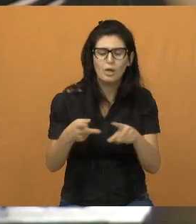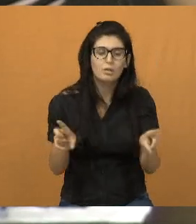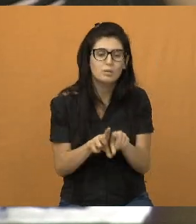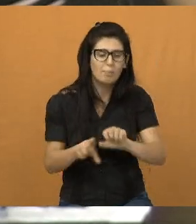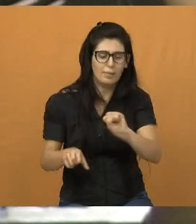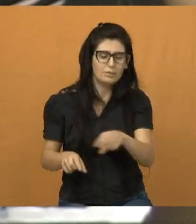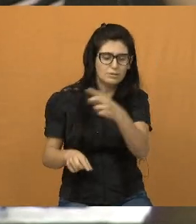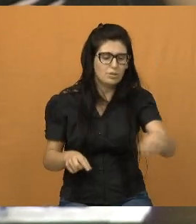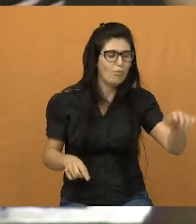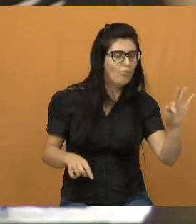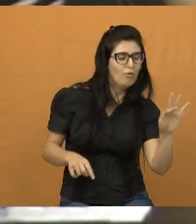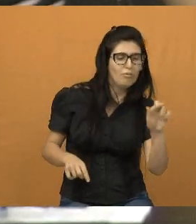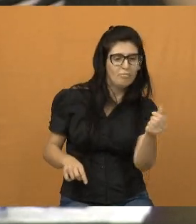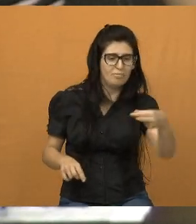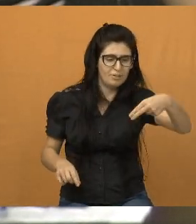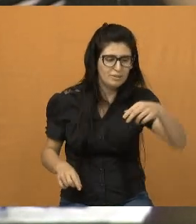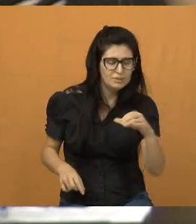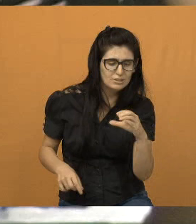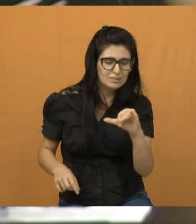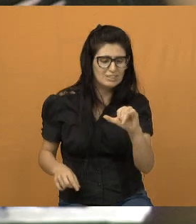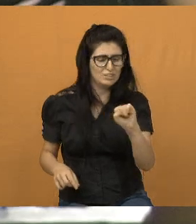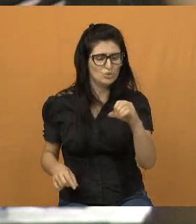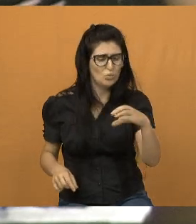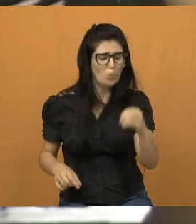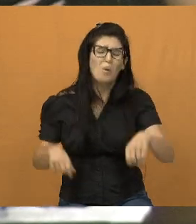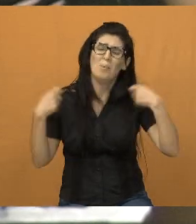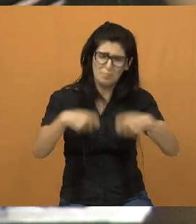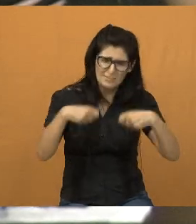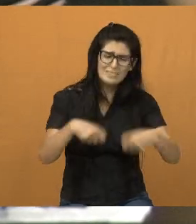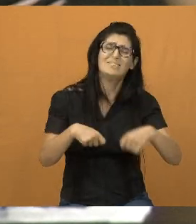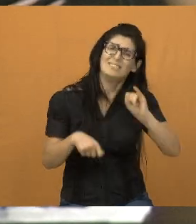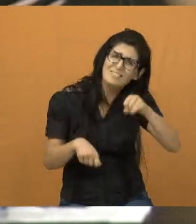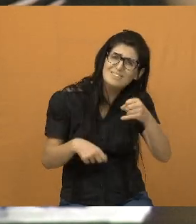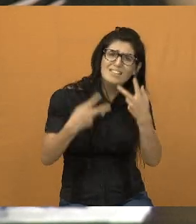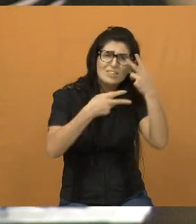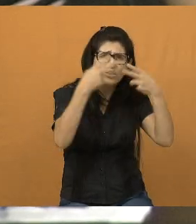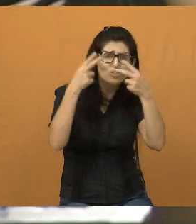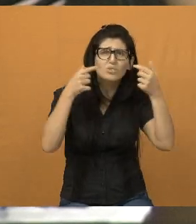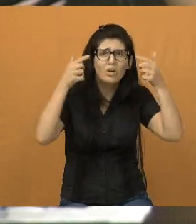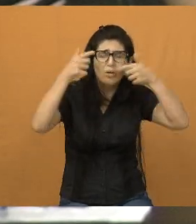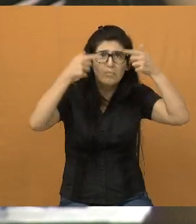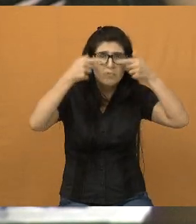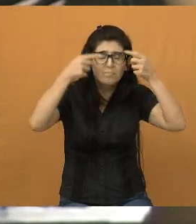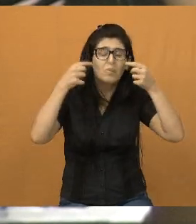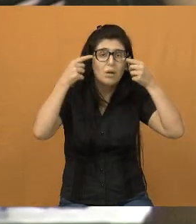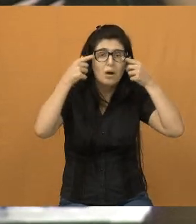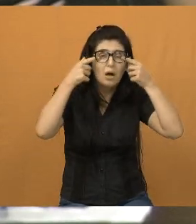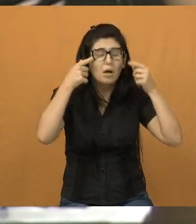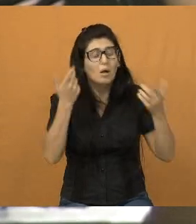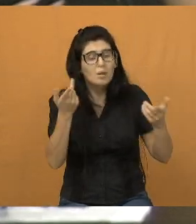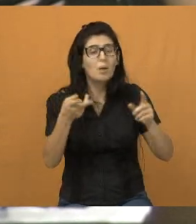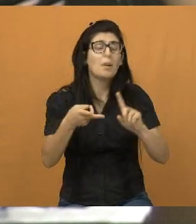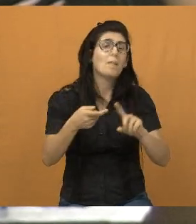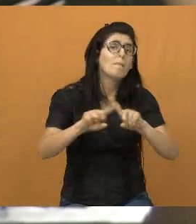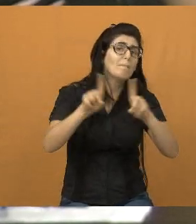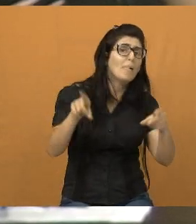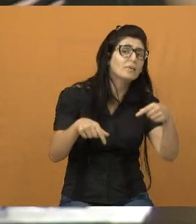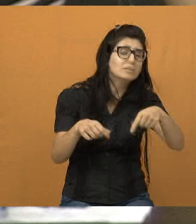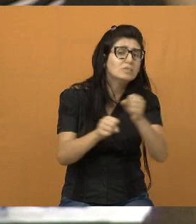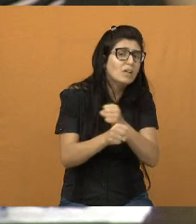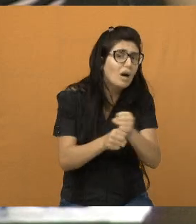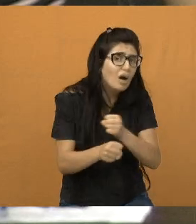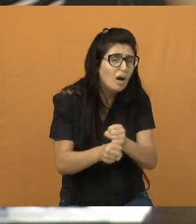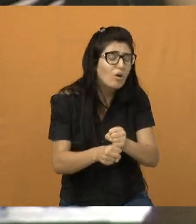né? Porque, algumas vezes, a gente tem que falar, não é o ano do mutirão da cirurgia, e sim dos exames, mas eu tenho disponível agora, por exemplo,